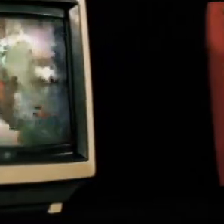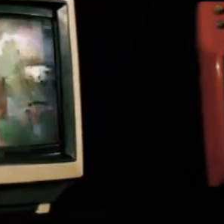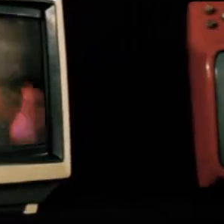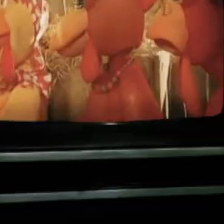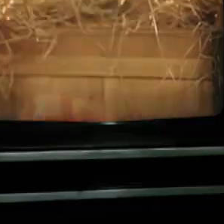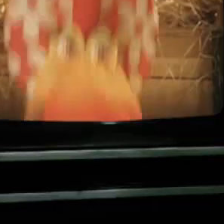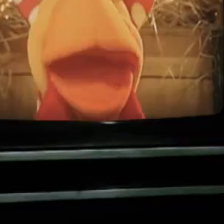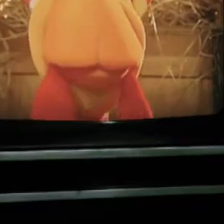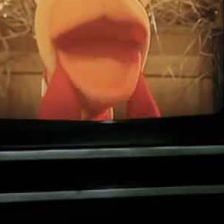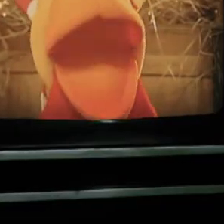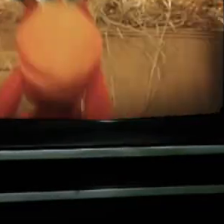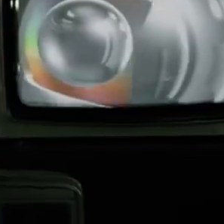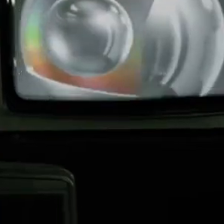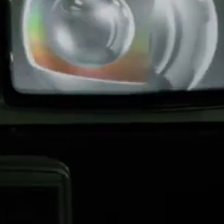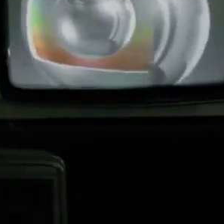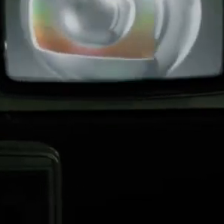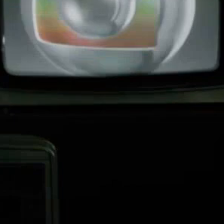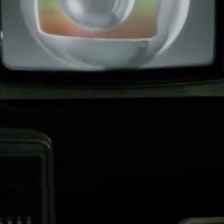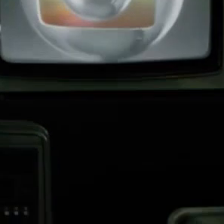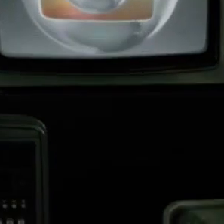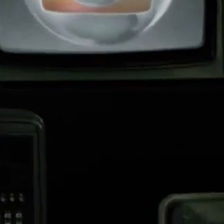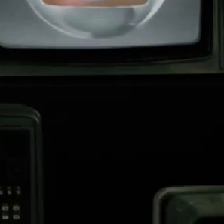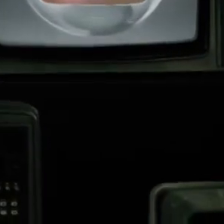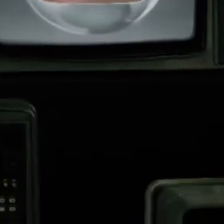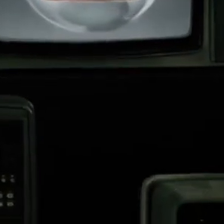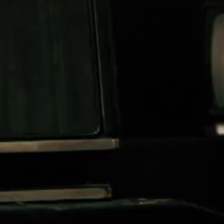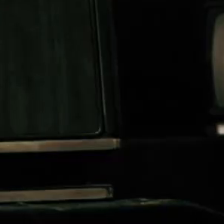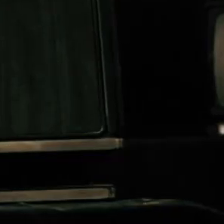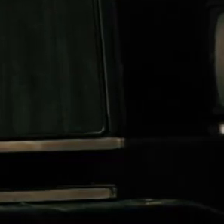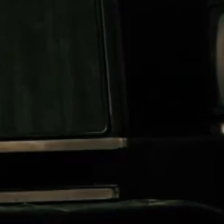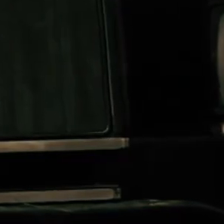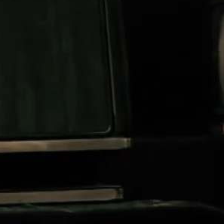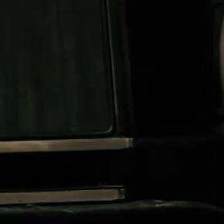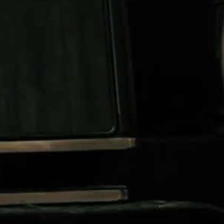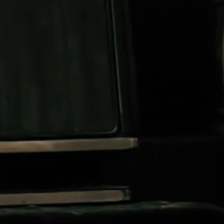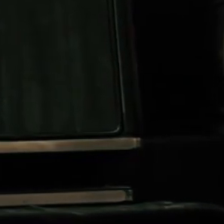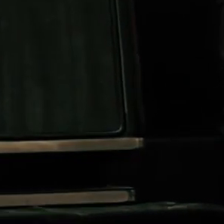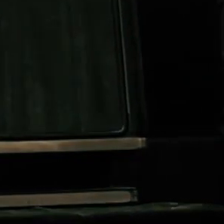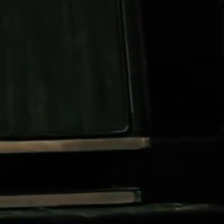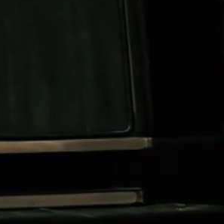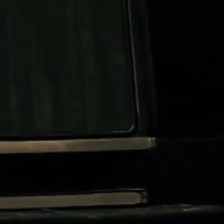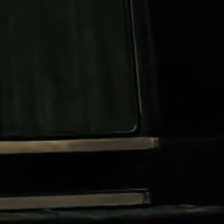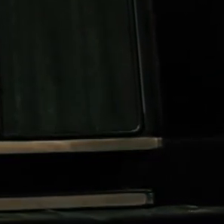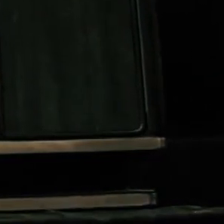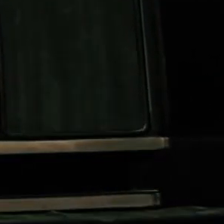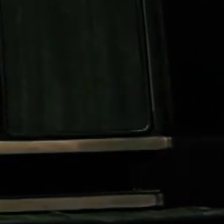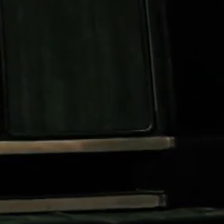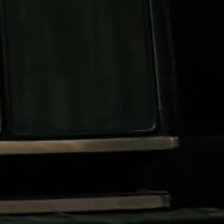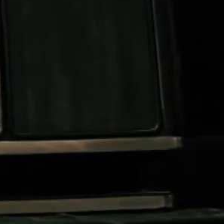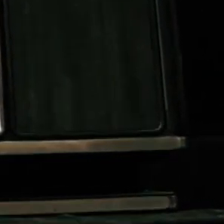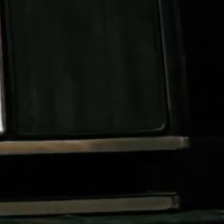Leve cultura com você. RVC, Rádio e Televisão Cultura, a imagem de São Paulo.